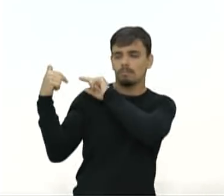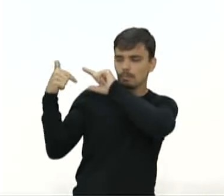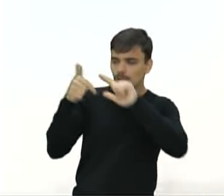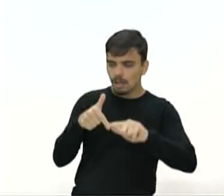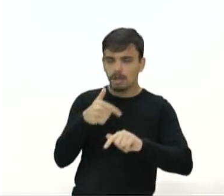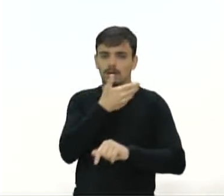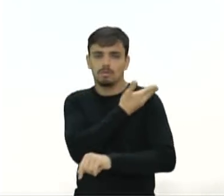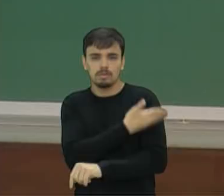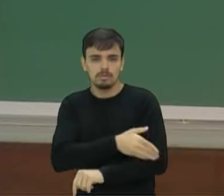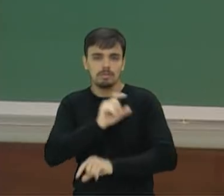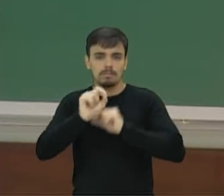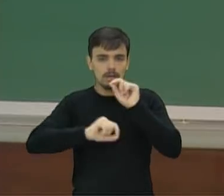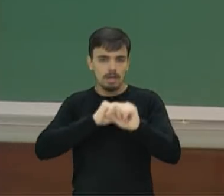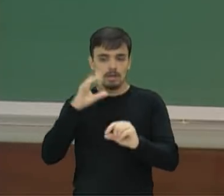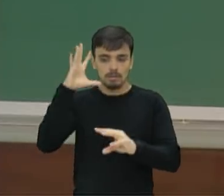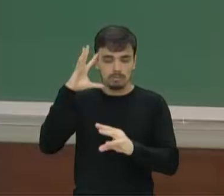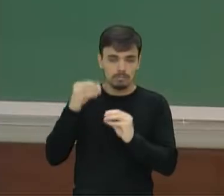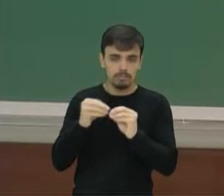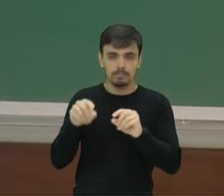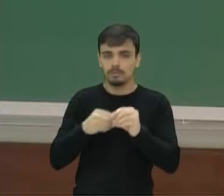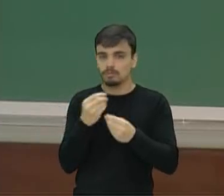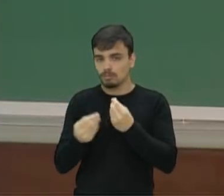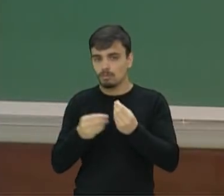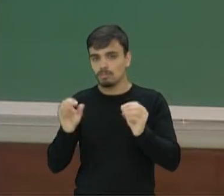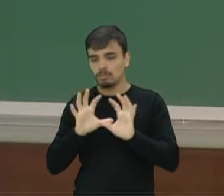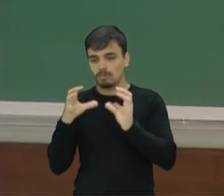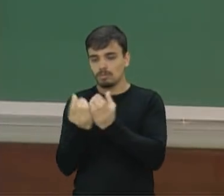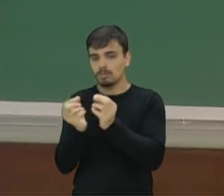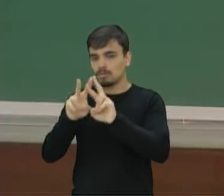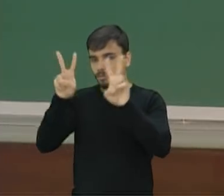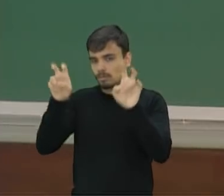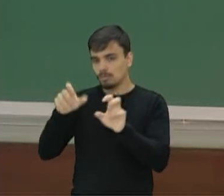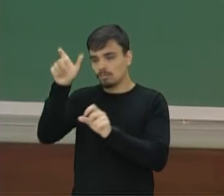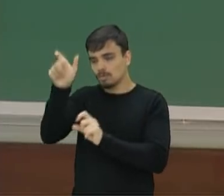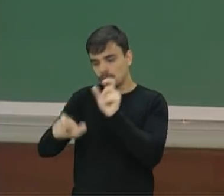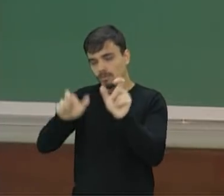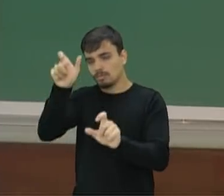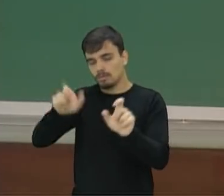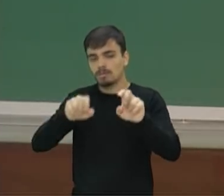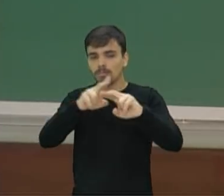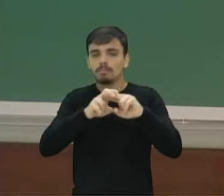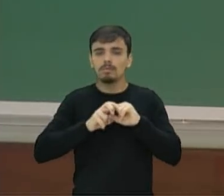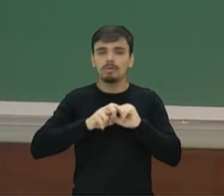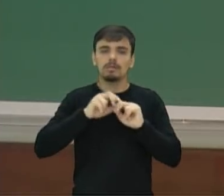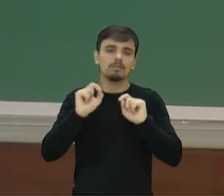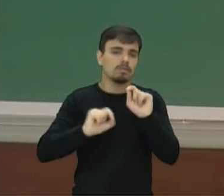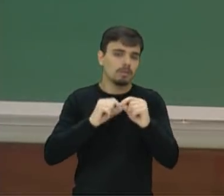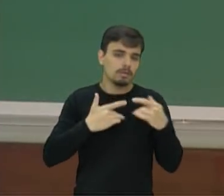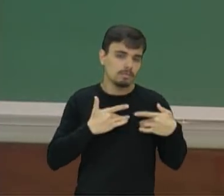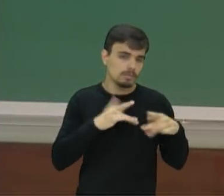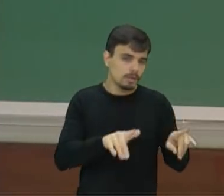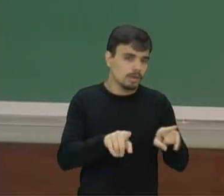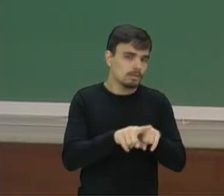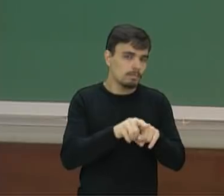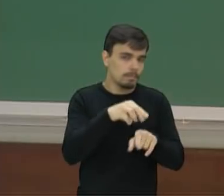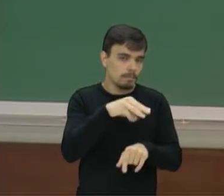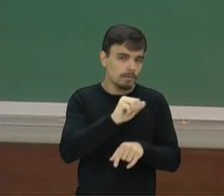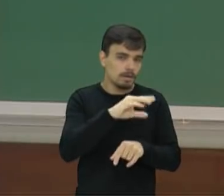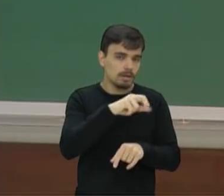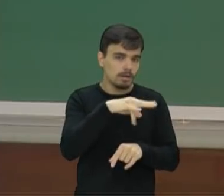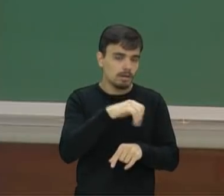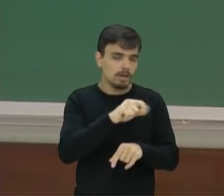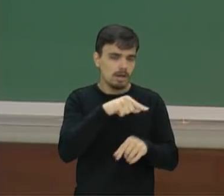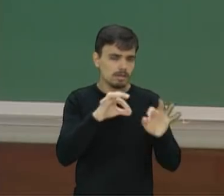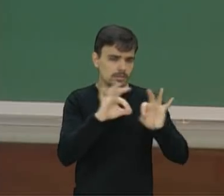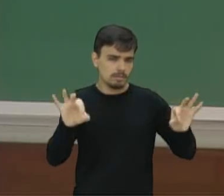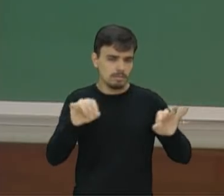de coerção da consciência coletiva sobre os indivíduos. Então, a solidariedade mecânica é mais simples, porque as pessoas são mais